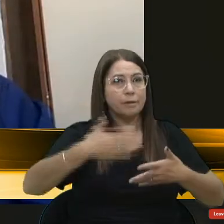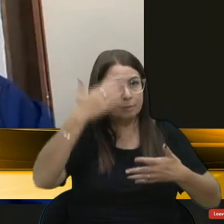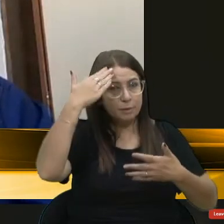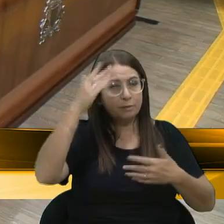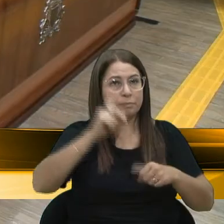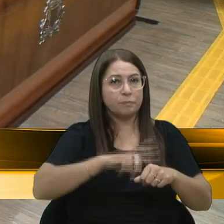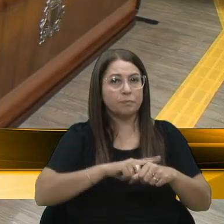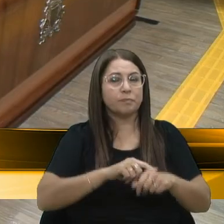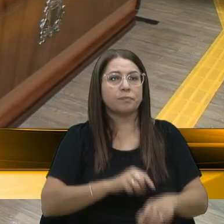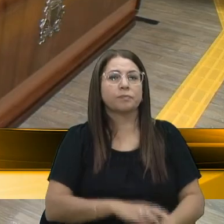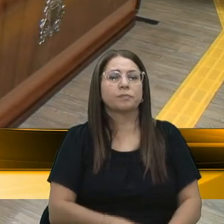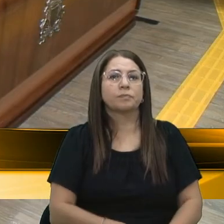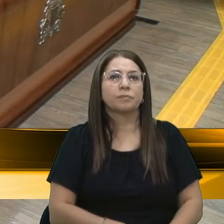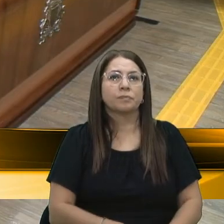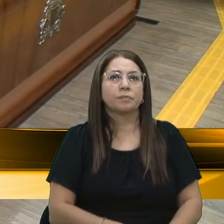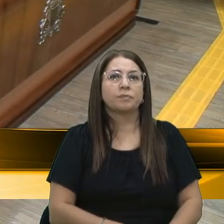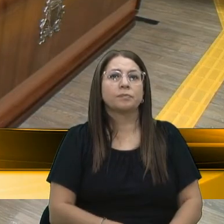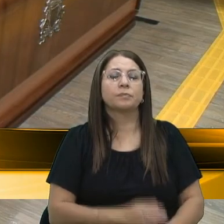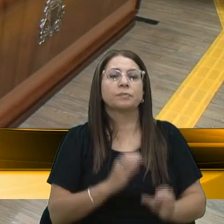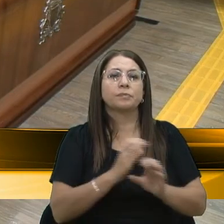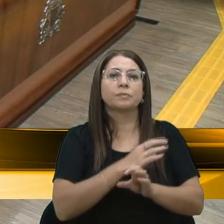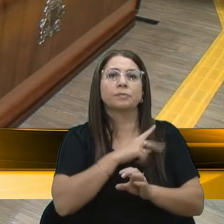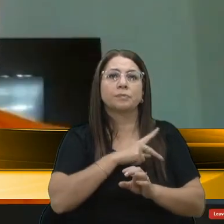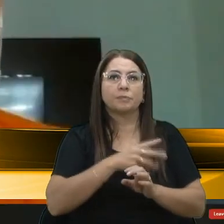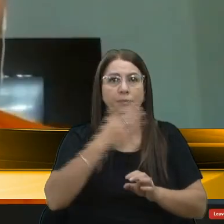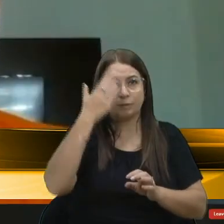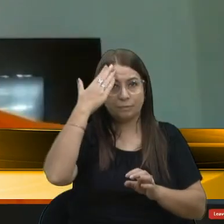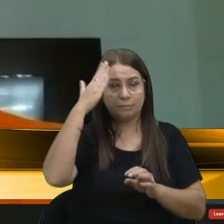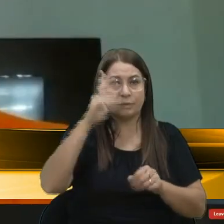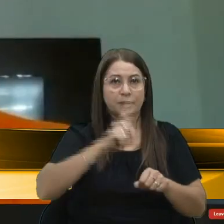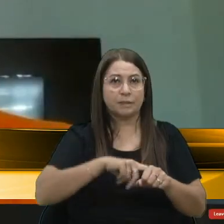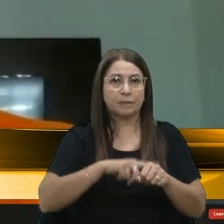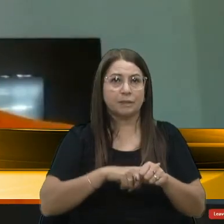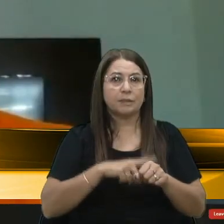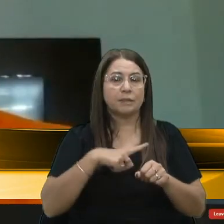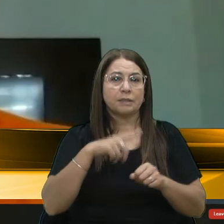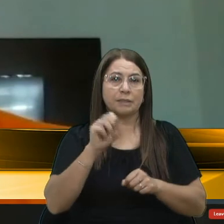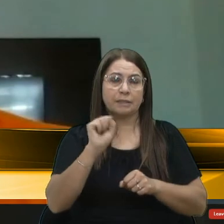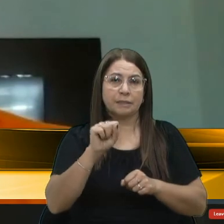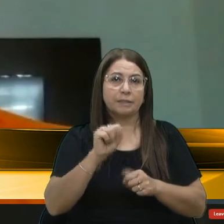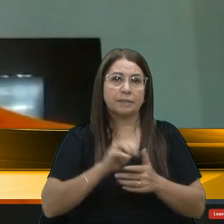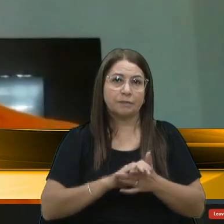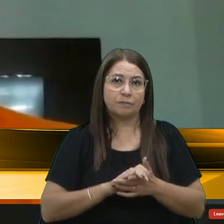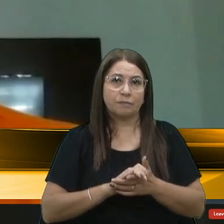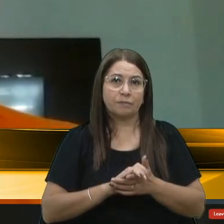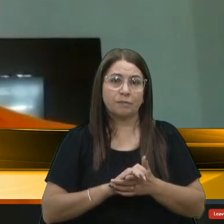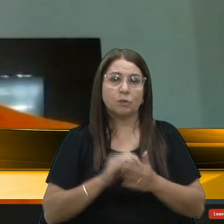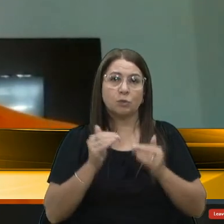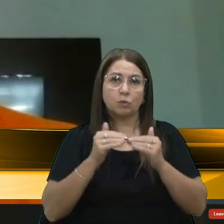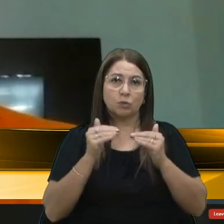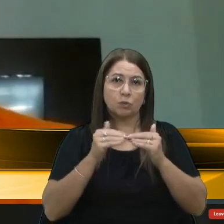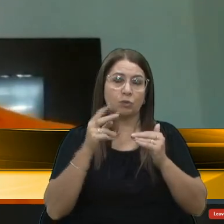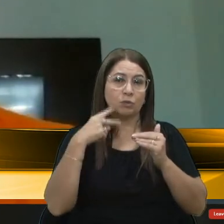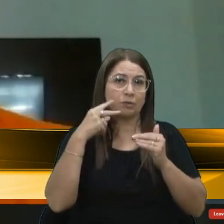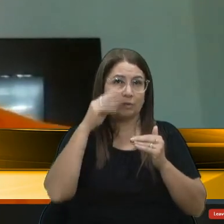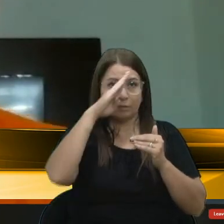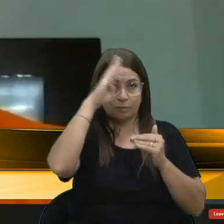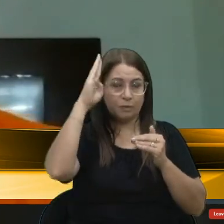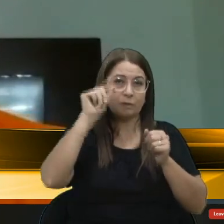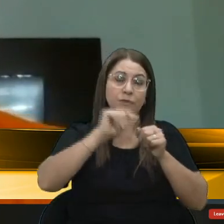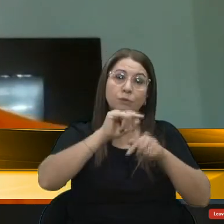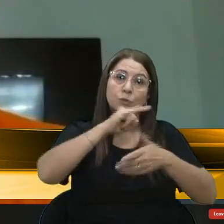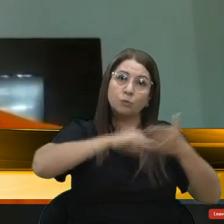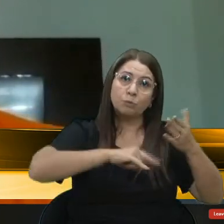parte, vereador. Para concluir, então, senhor presidente, obrigado pelos apartes. A gente tem que sim, eu concordo contigo, vereador Bressan, fazer um documento